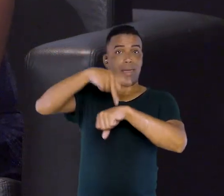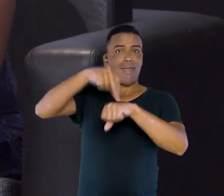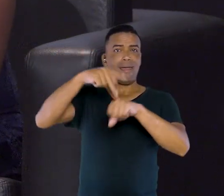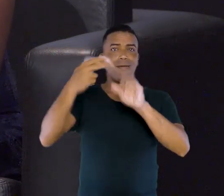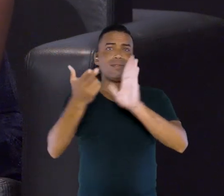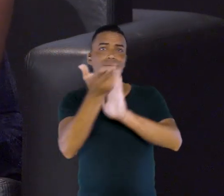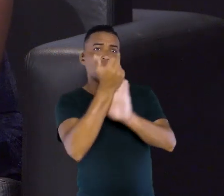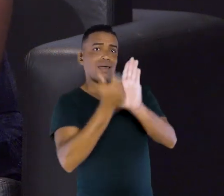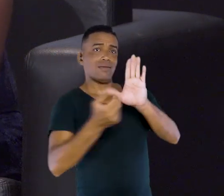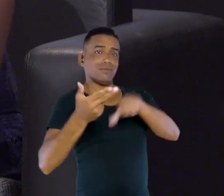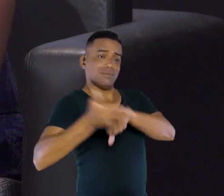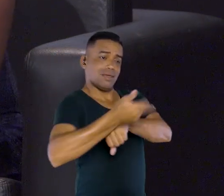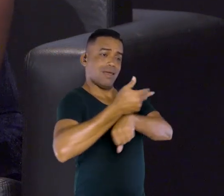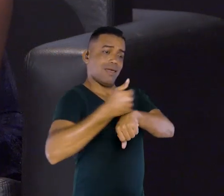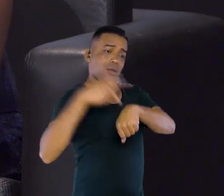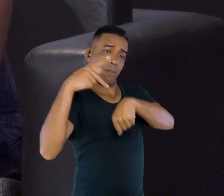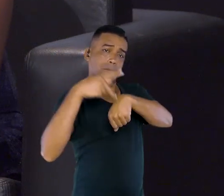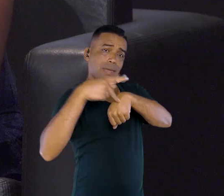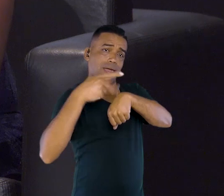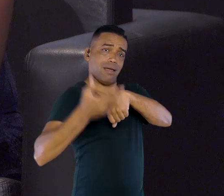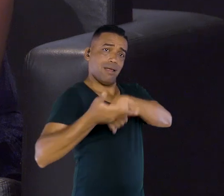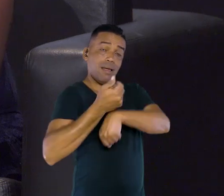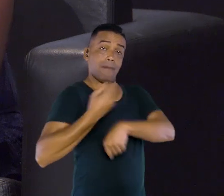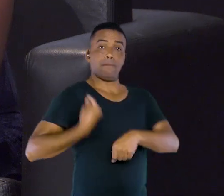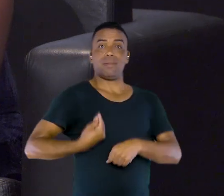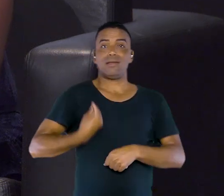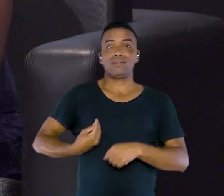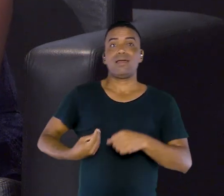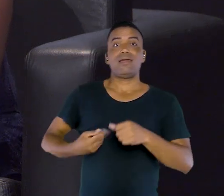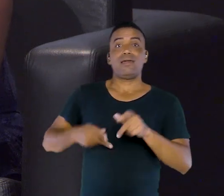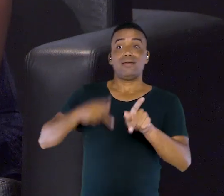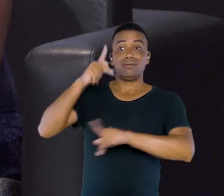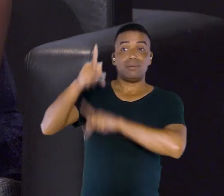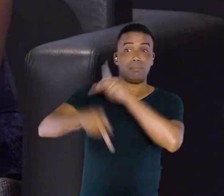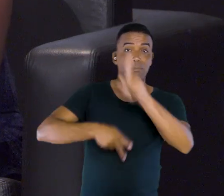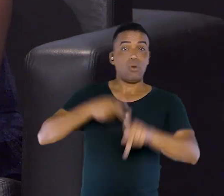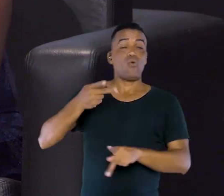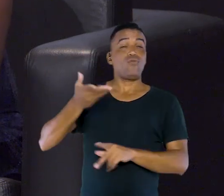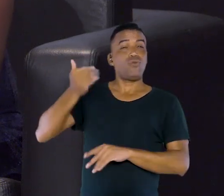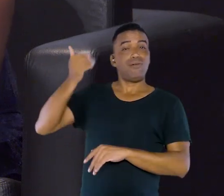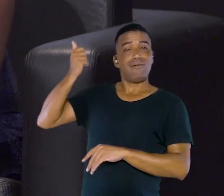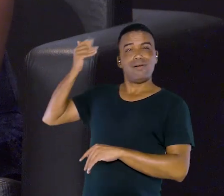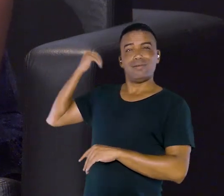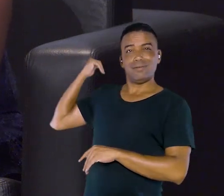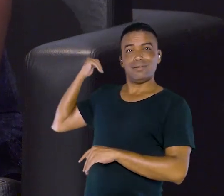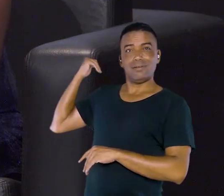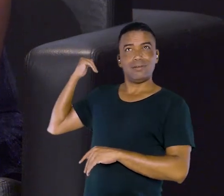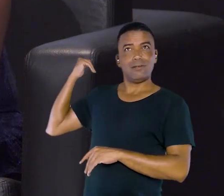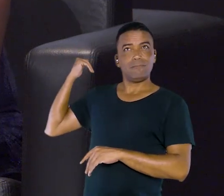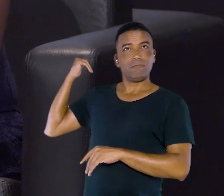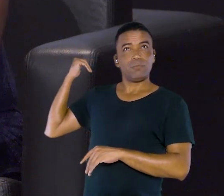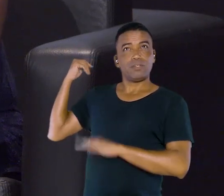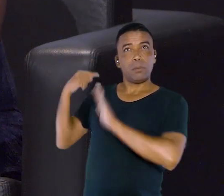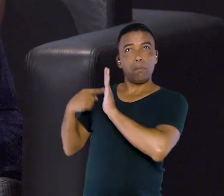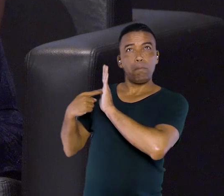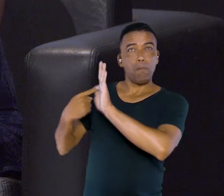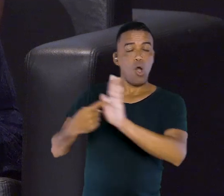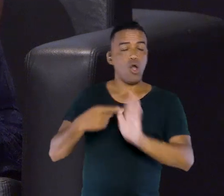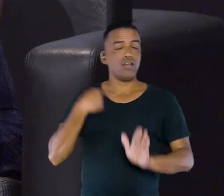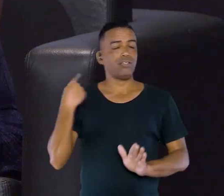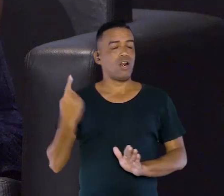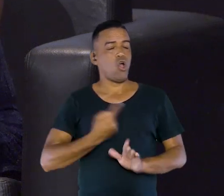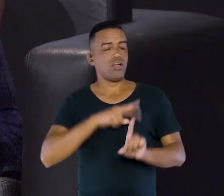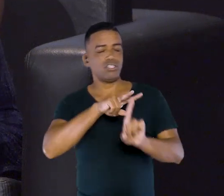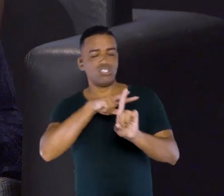rabiscos, esses símbolos da presença desses outros mundos, ela faz a gente ter